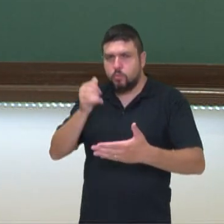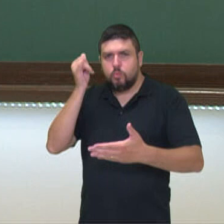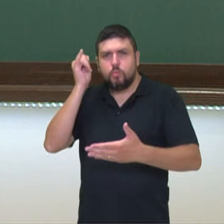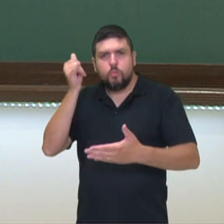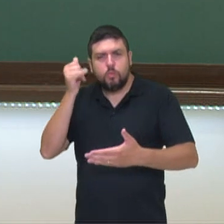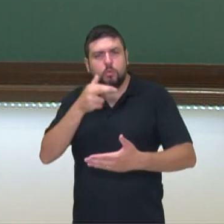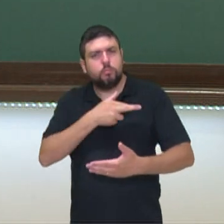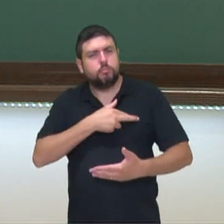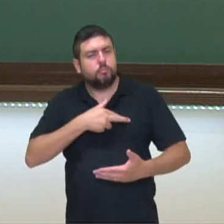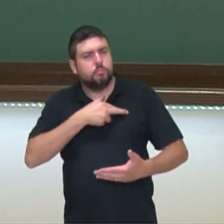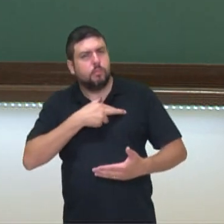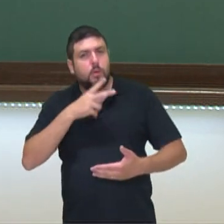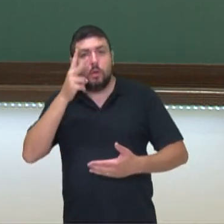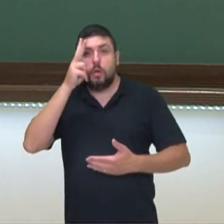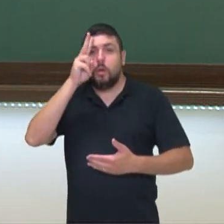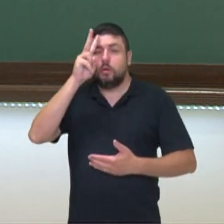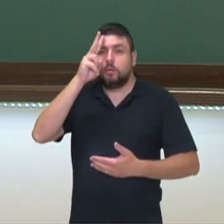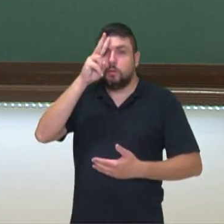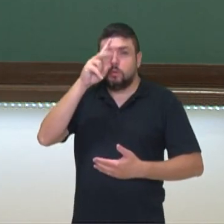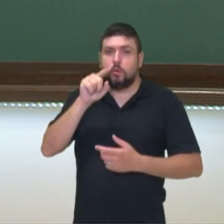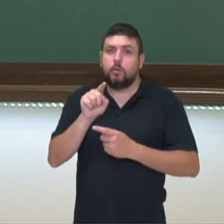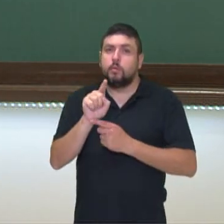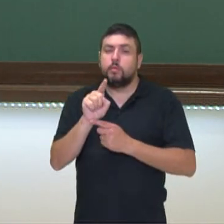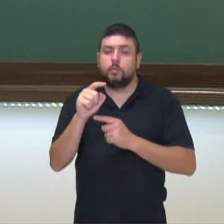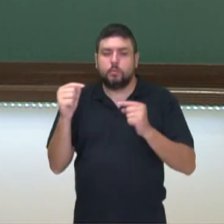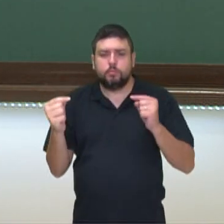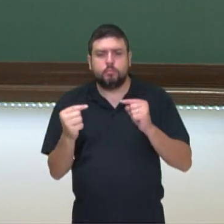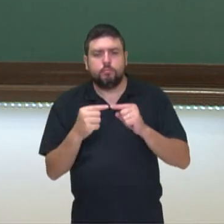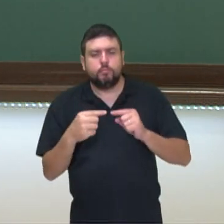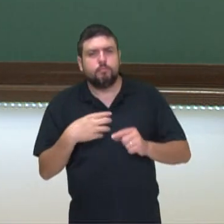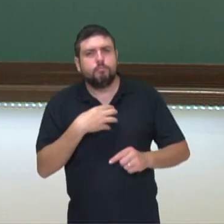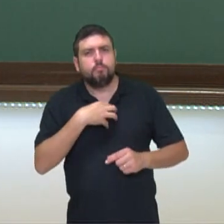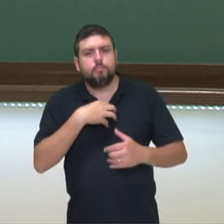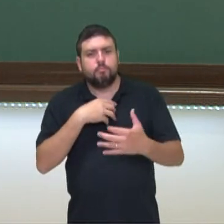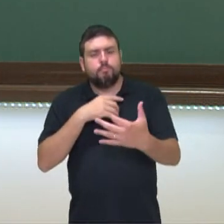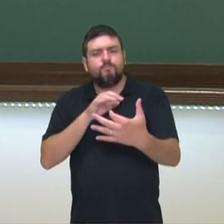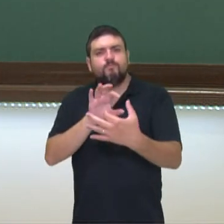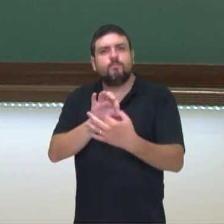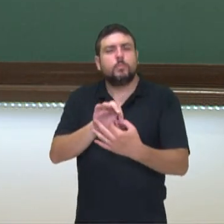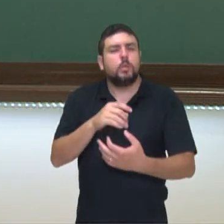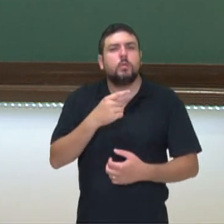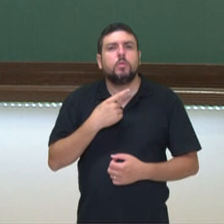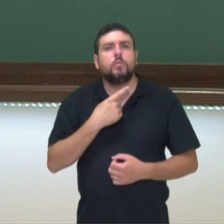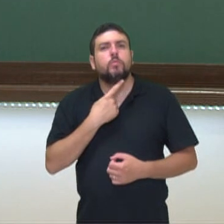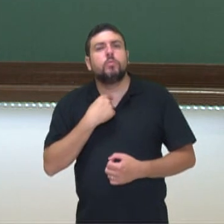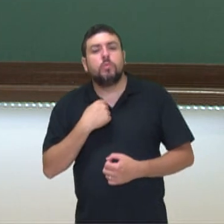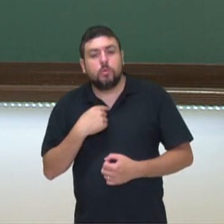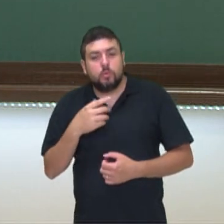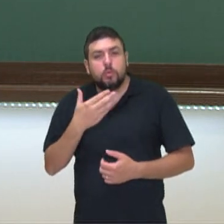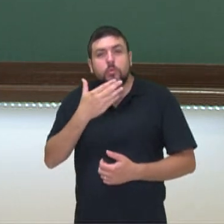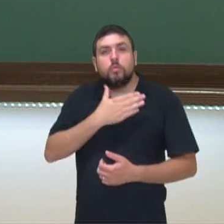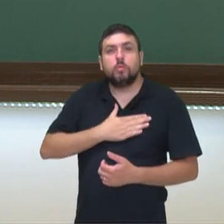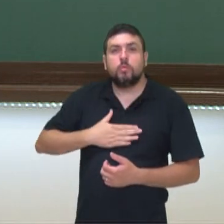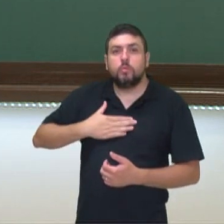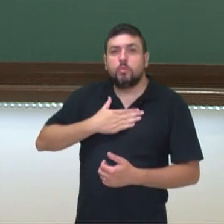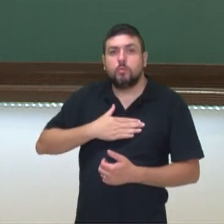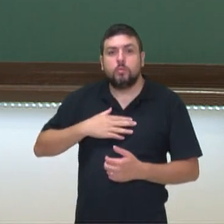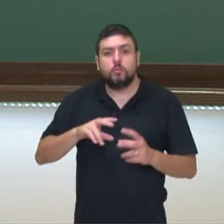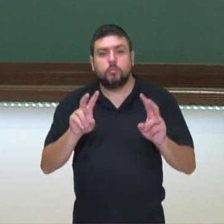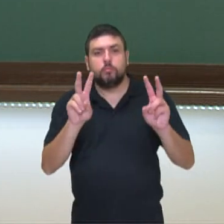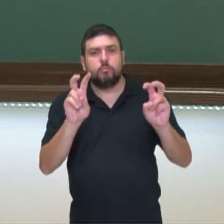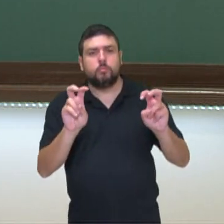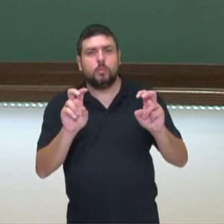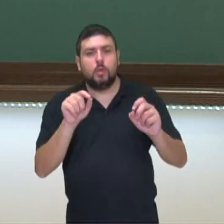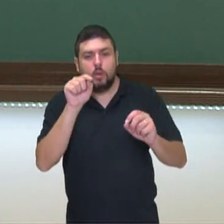alguma história que você se identificou com o personagem, que você gostou da temática, que os acontecimentos ali